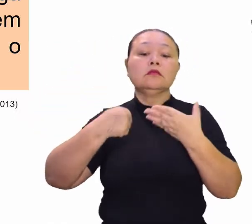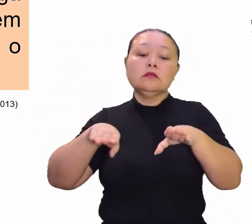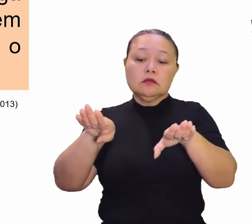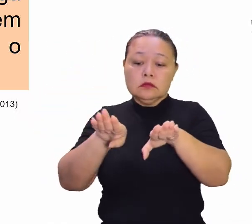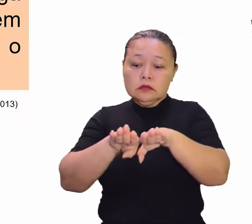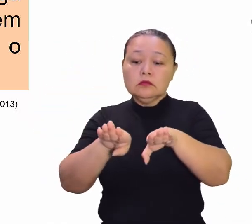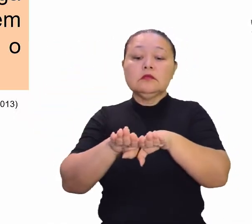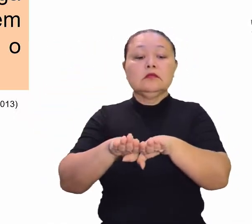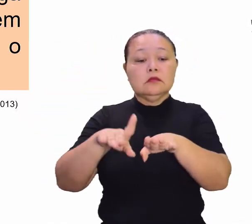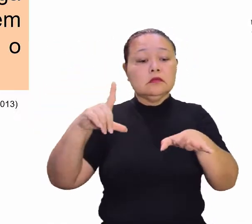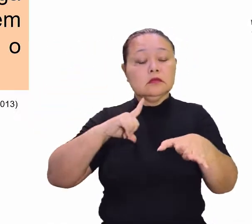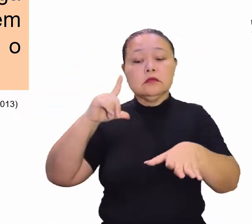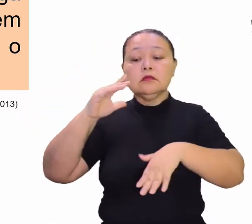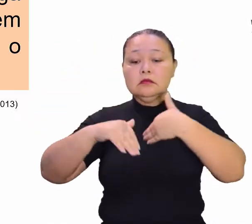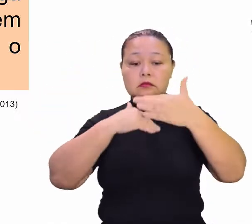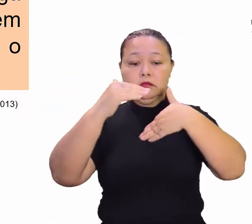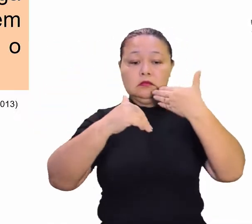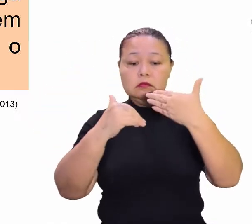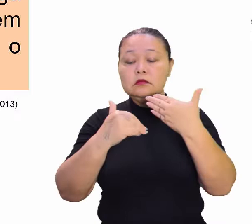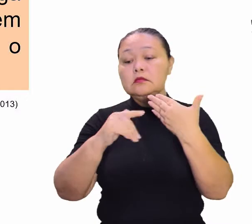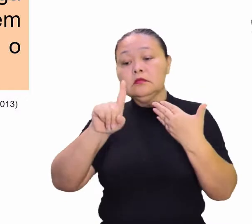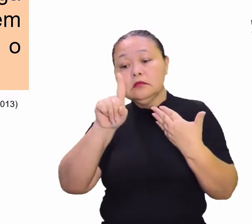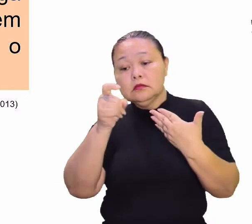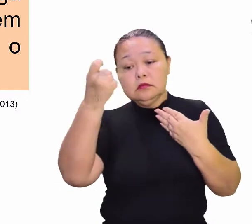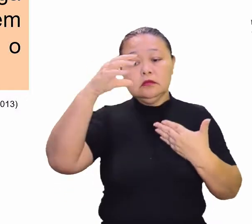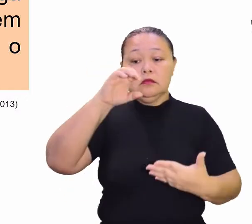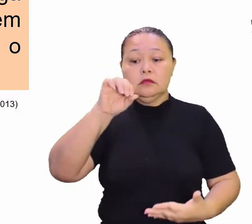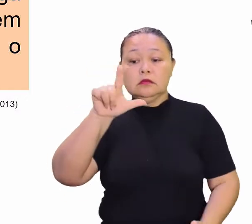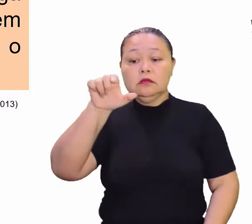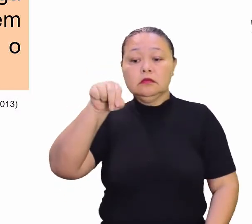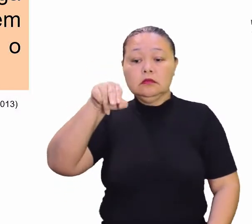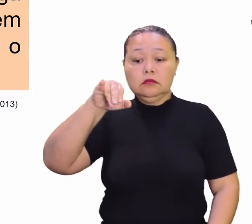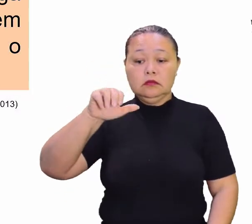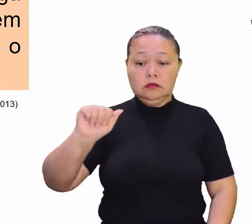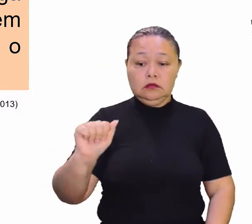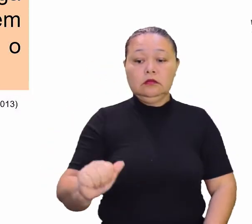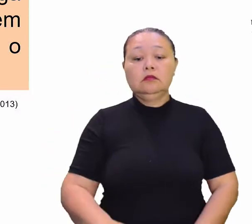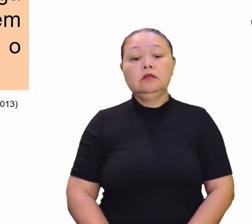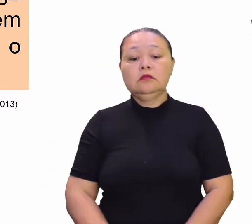também comprometeram o desenvolvimento dessas ex-colônias.